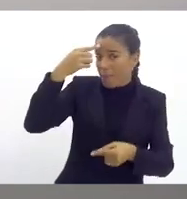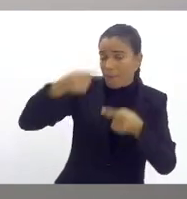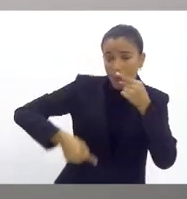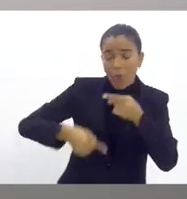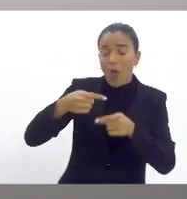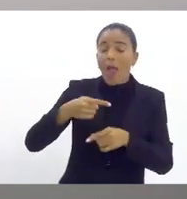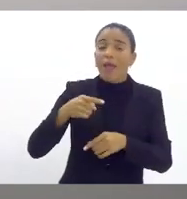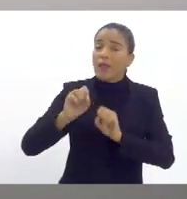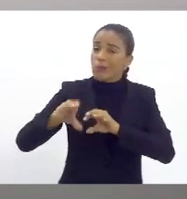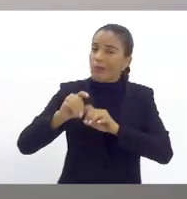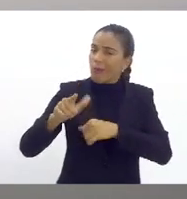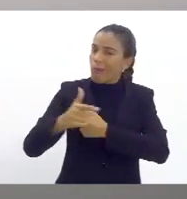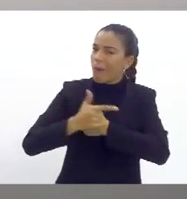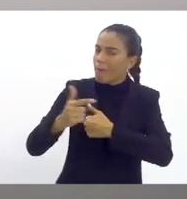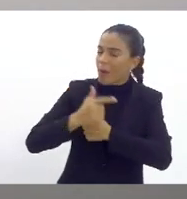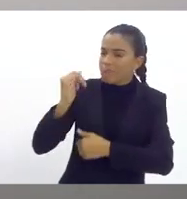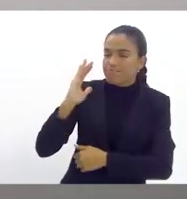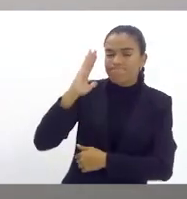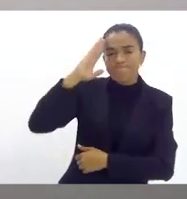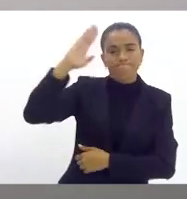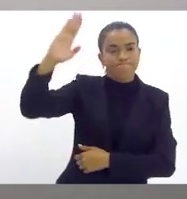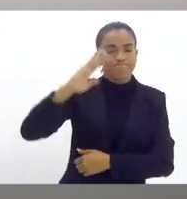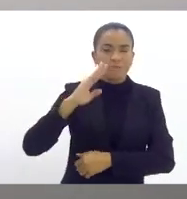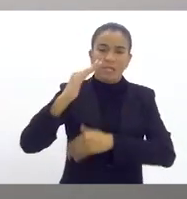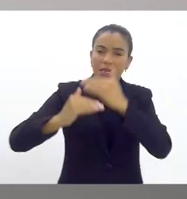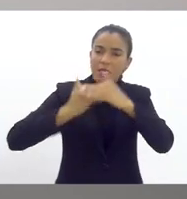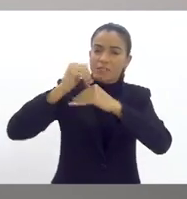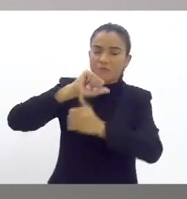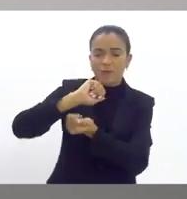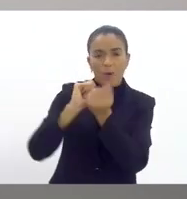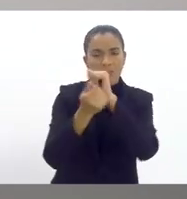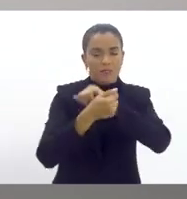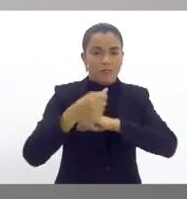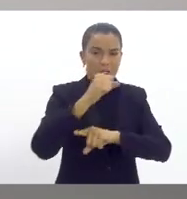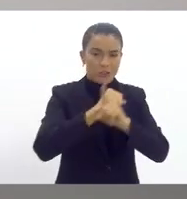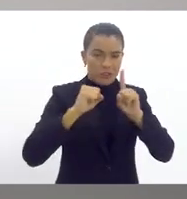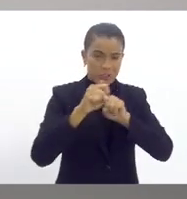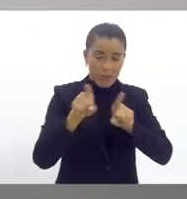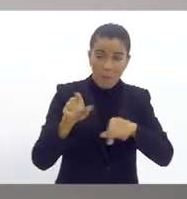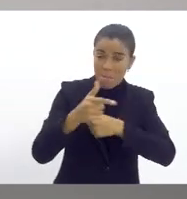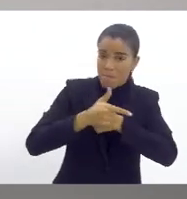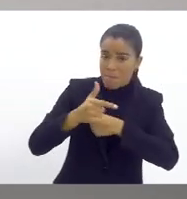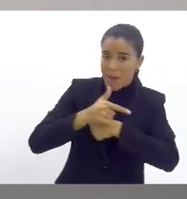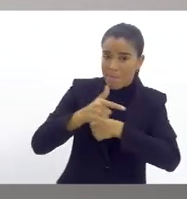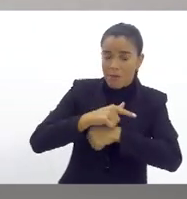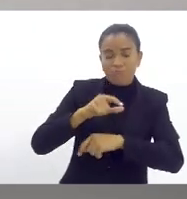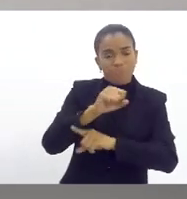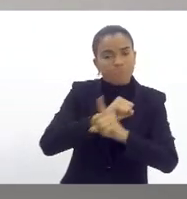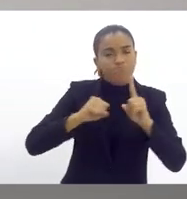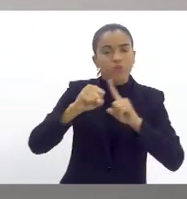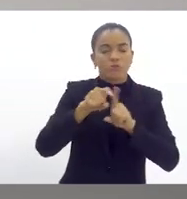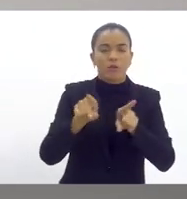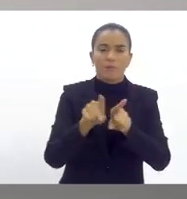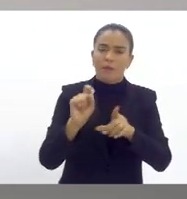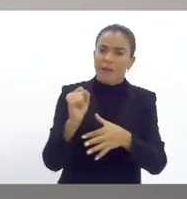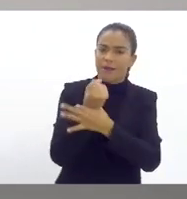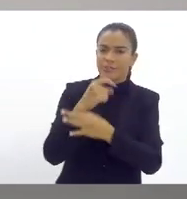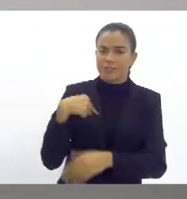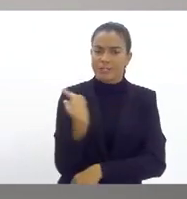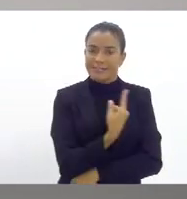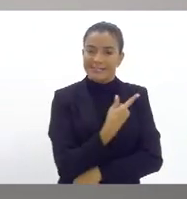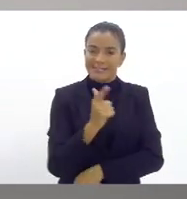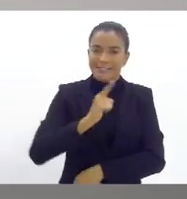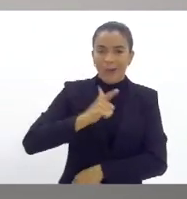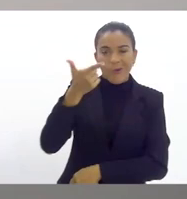tem um papel fundamental de transformação da sociedade que ela cumpre um papel social de mudar as nossas vidas e de garantir que a